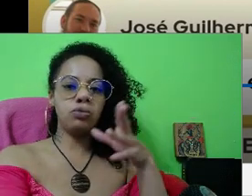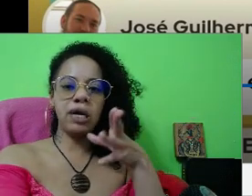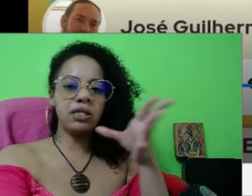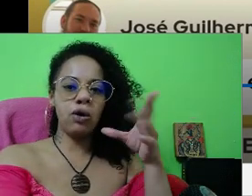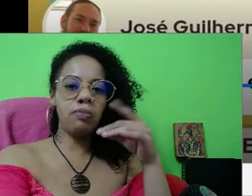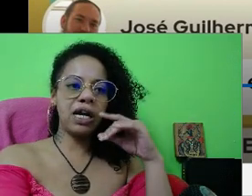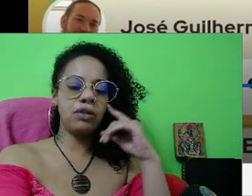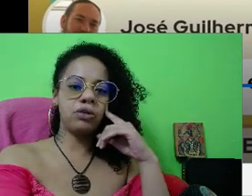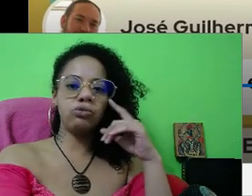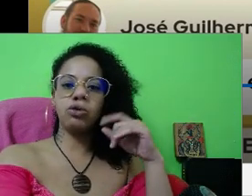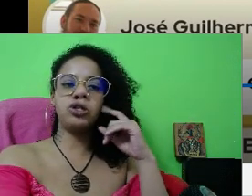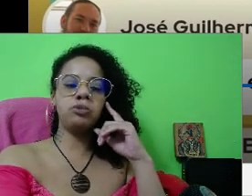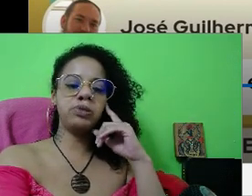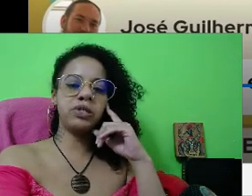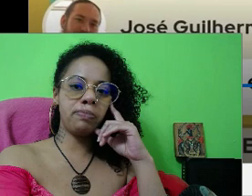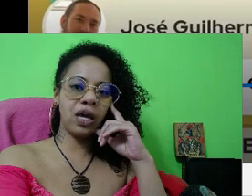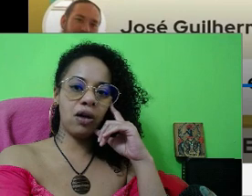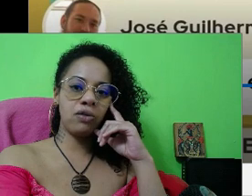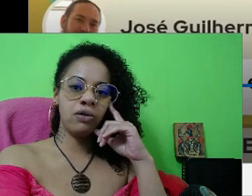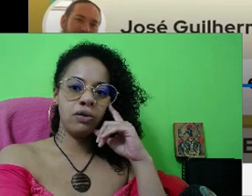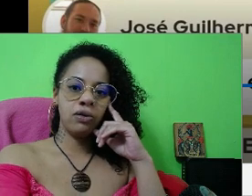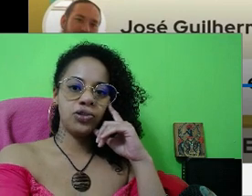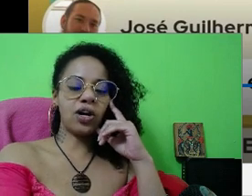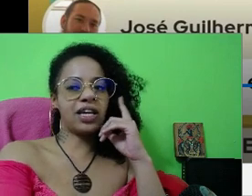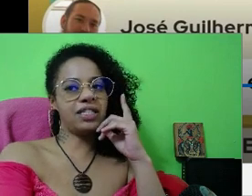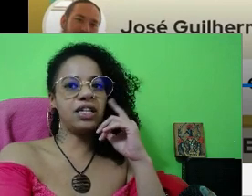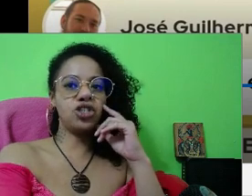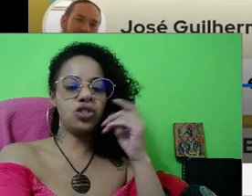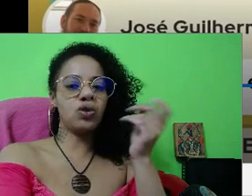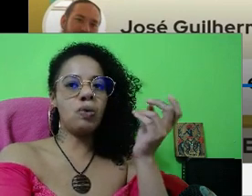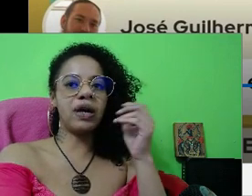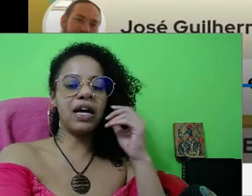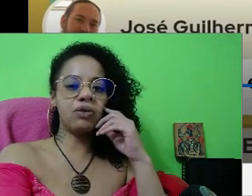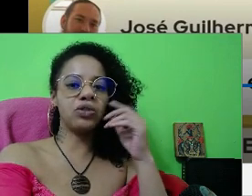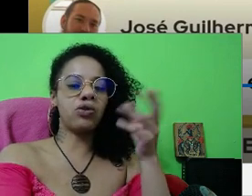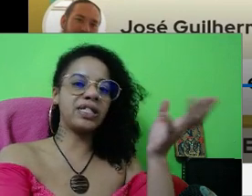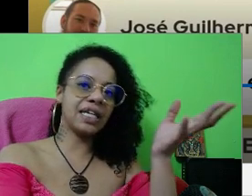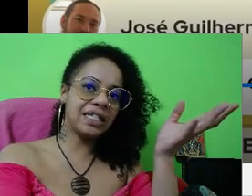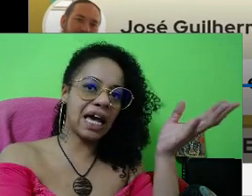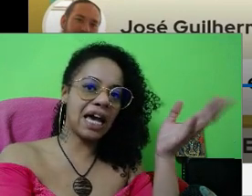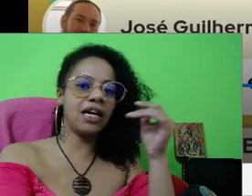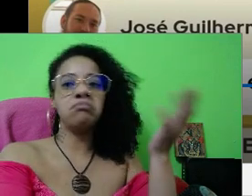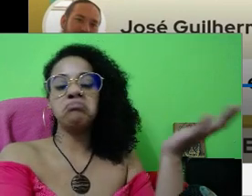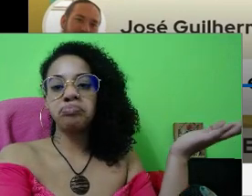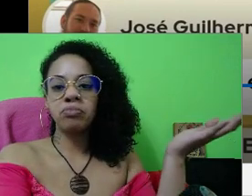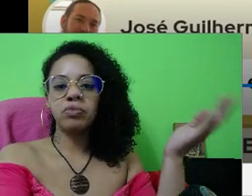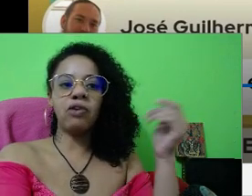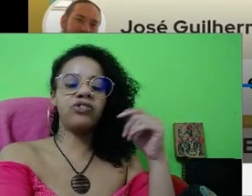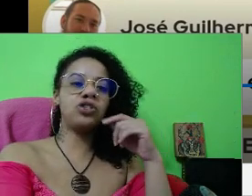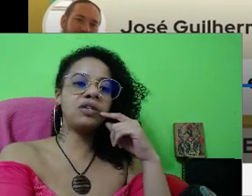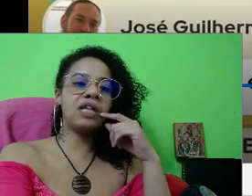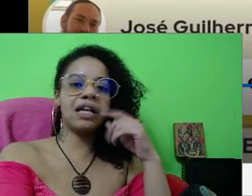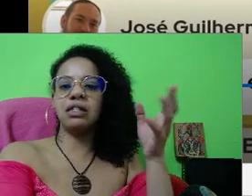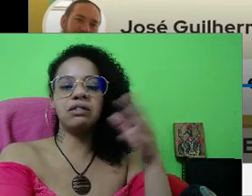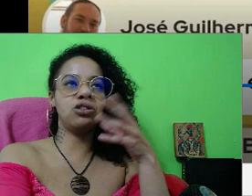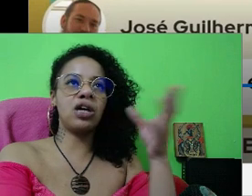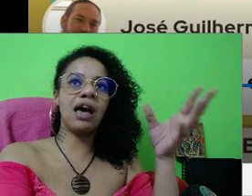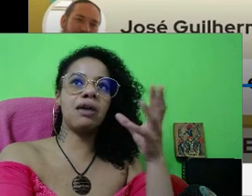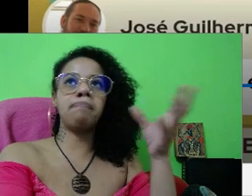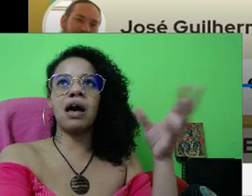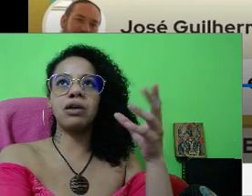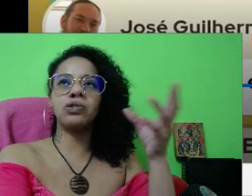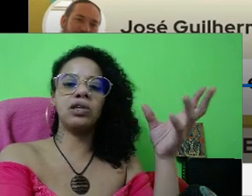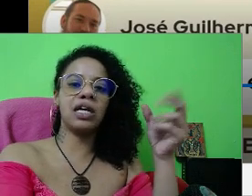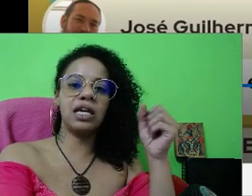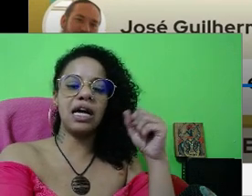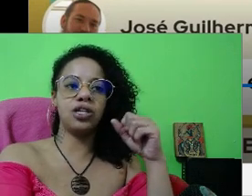acompanha o canal tudo bem você não é obrigado não tô pedindo para você acompanhar só que assim desculpa né quando é coisa séria não vejo nada assim